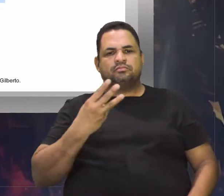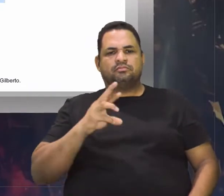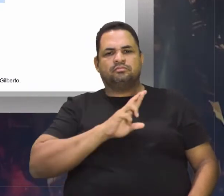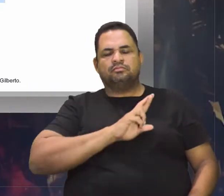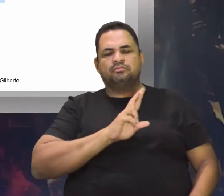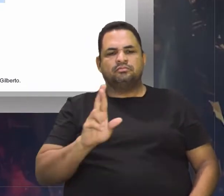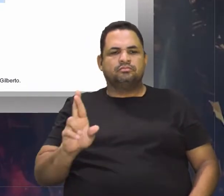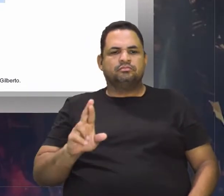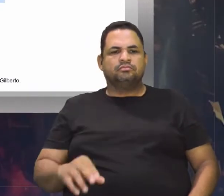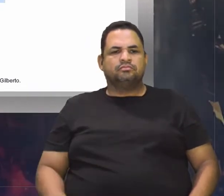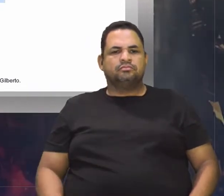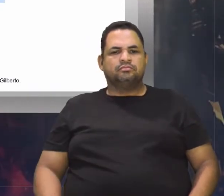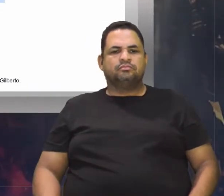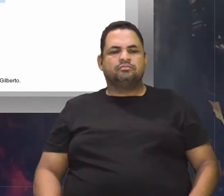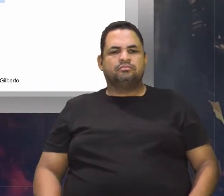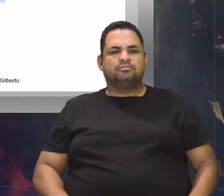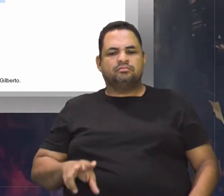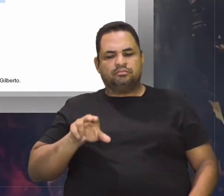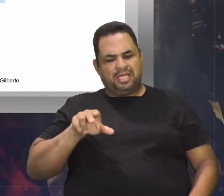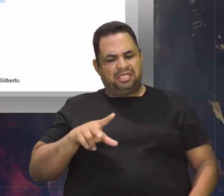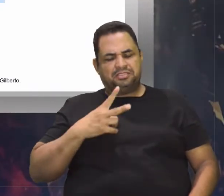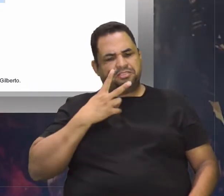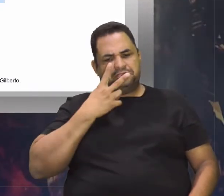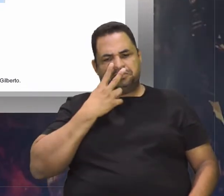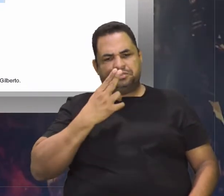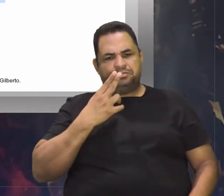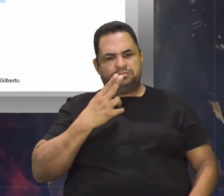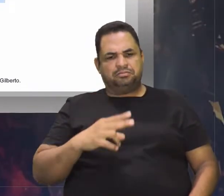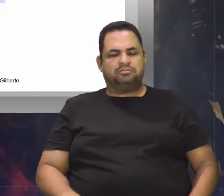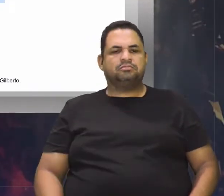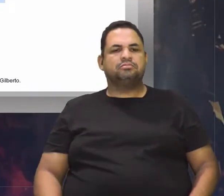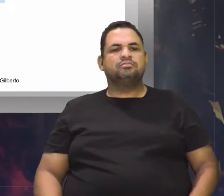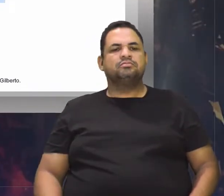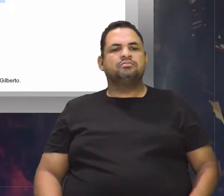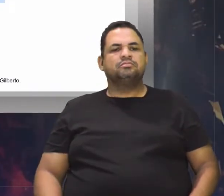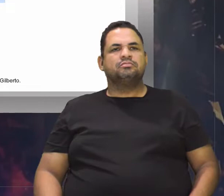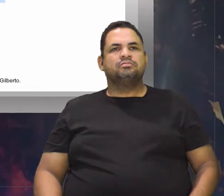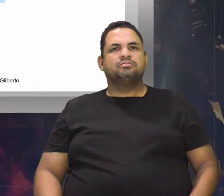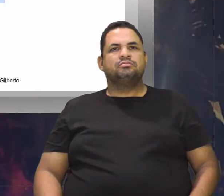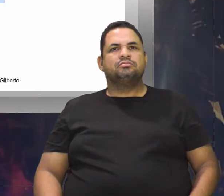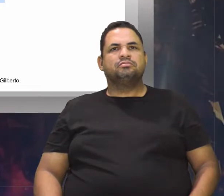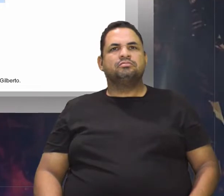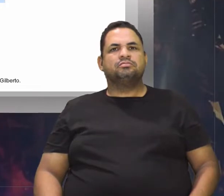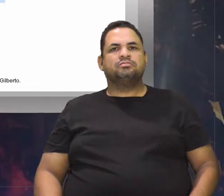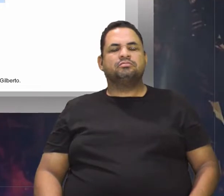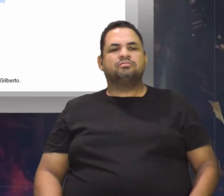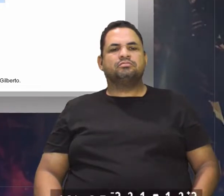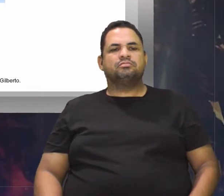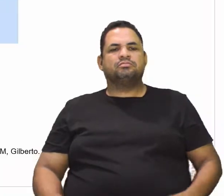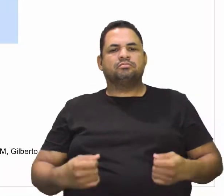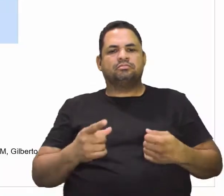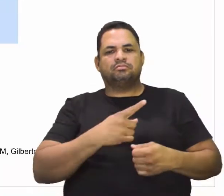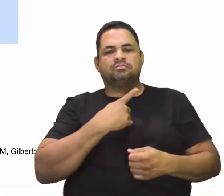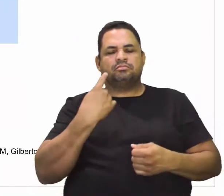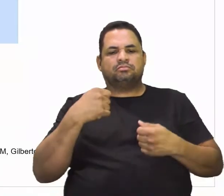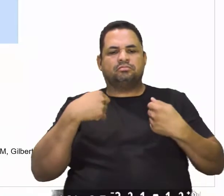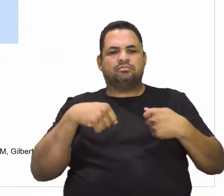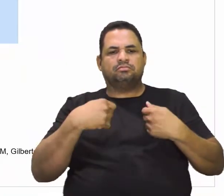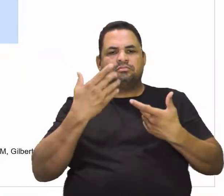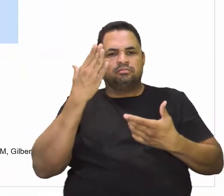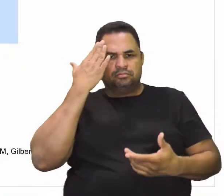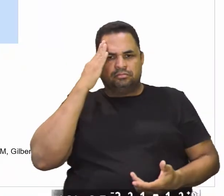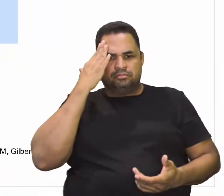religiões irmãs. Vamos lá, na tela. Nós precisamos entender